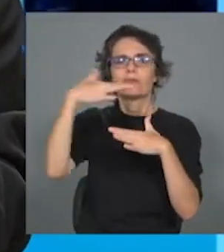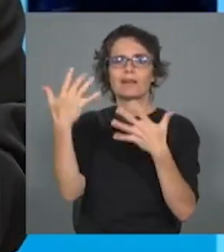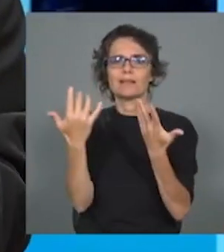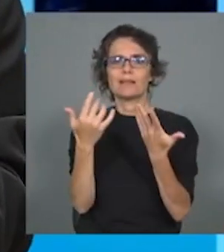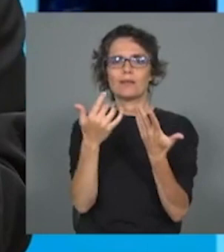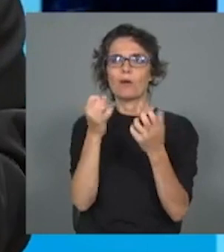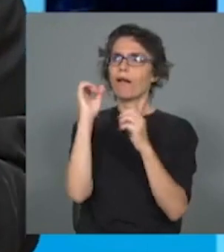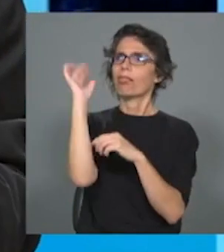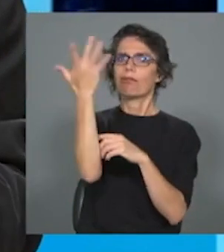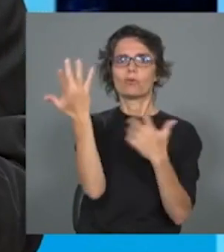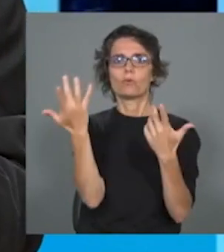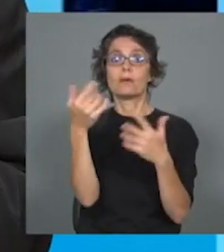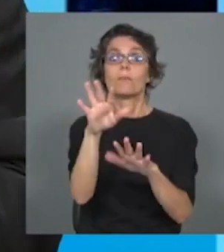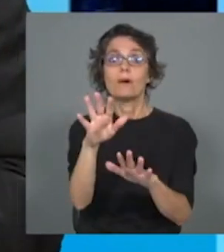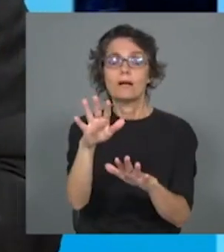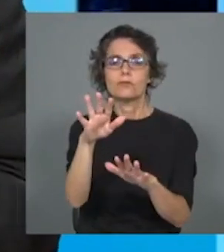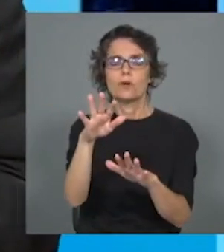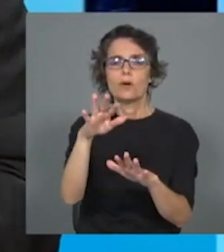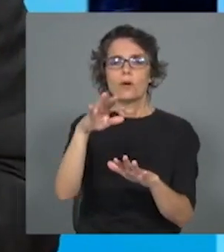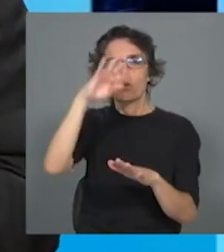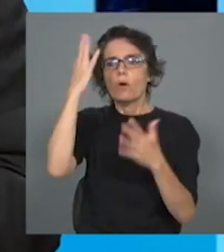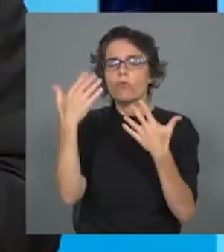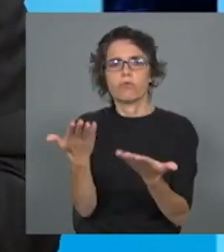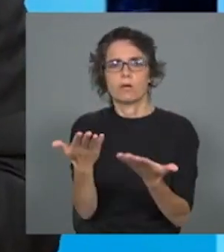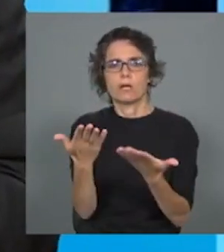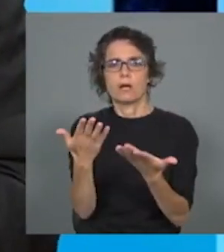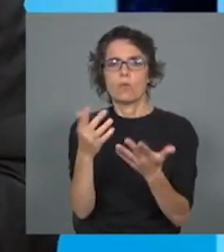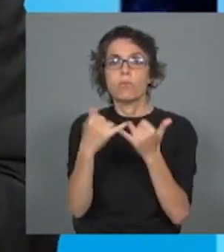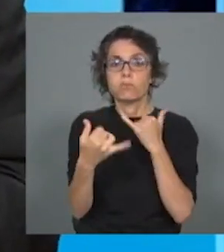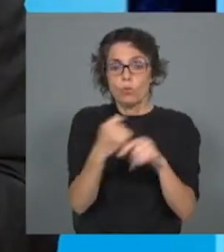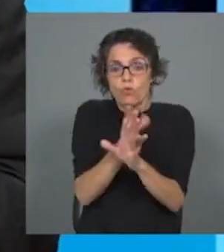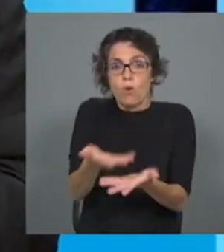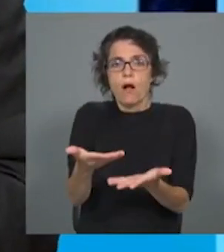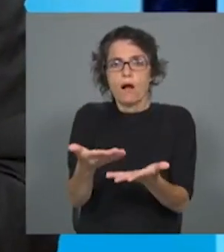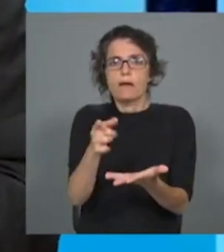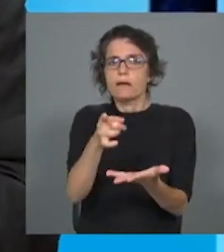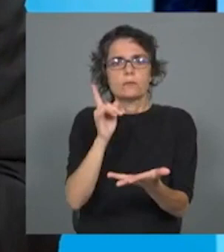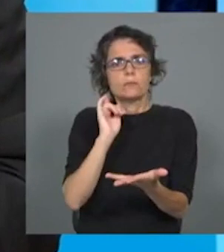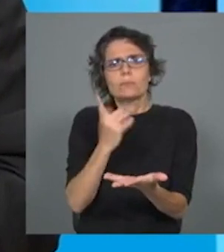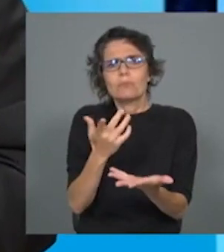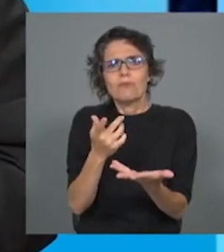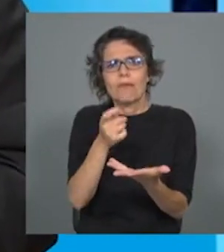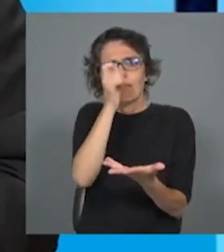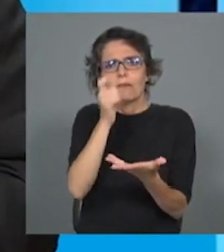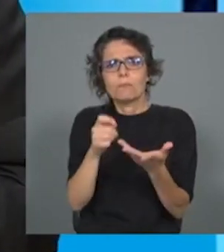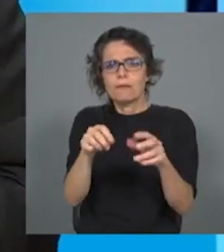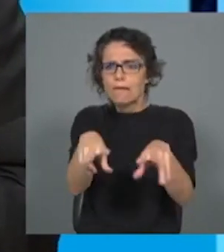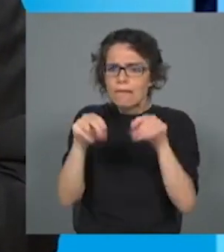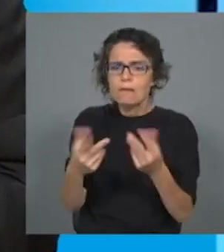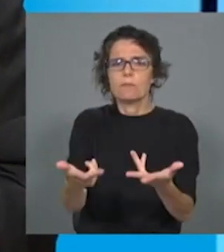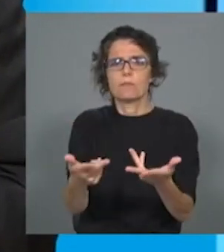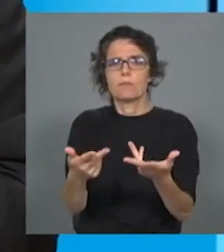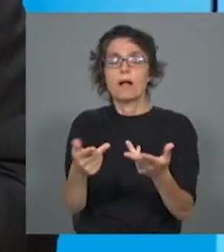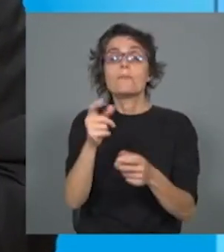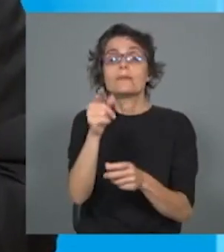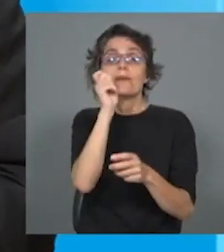agradável, exceto no verão, quando há perigo de incêndios. Ora, isto é qualquer coisa que tem que ser um movimento de cidadania em